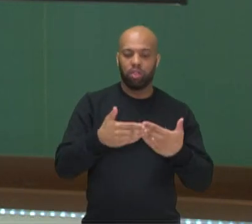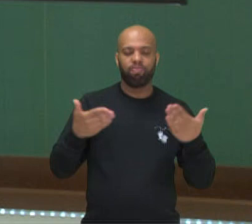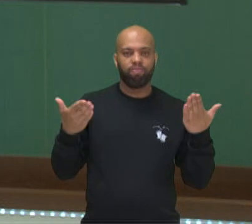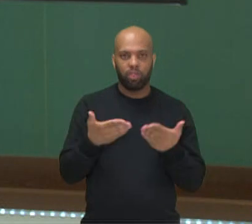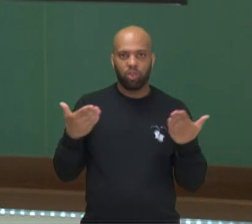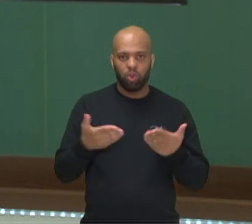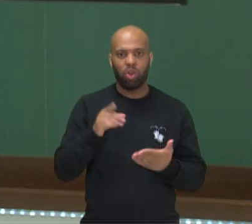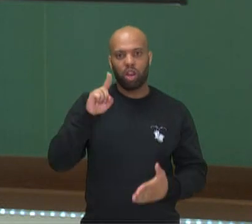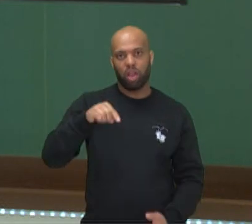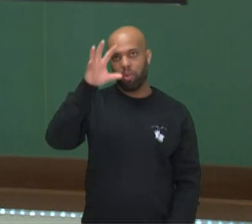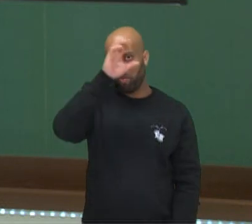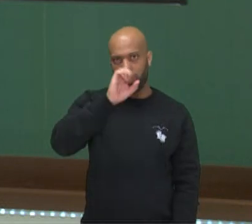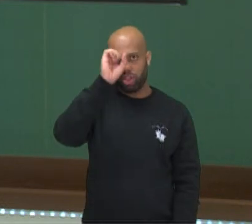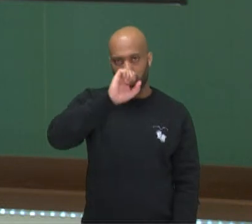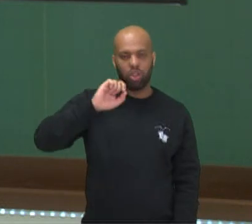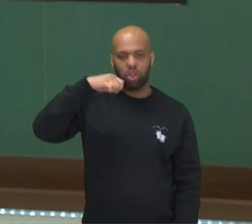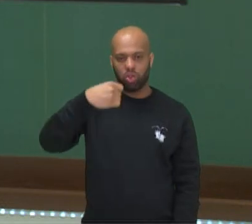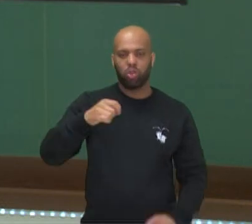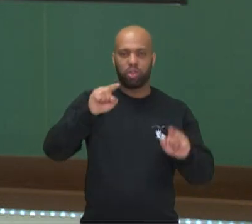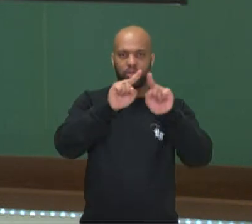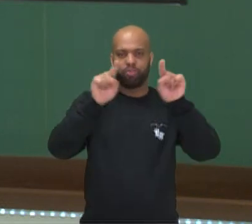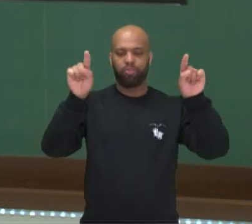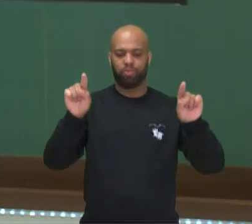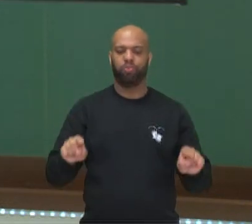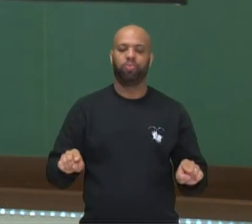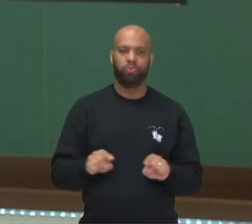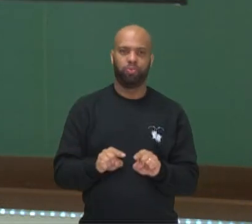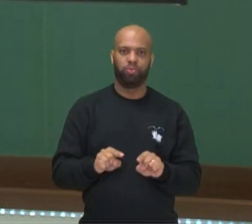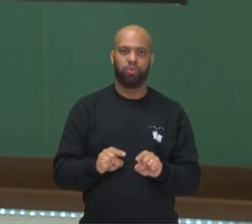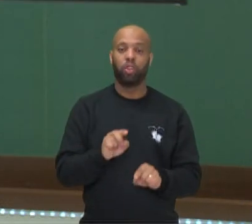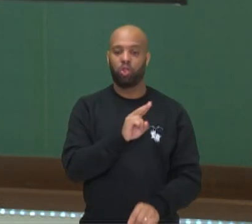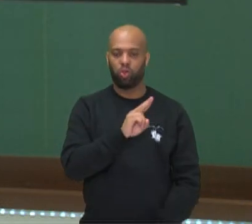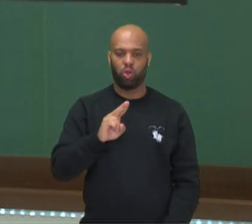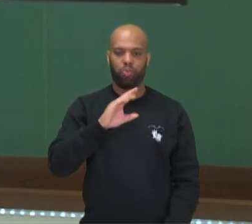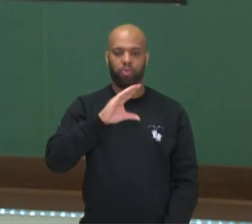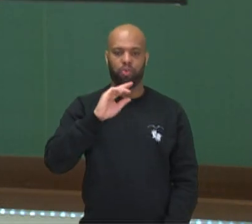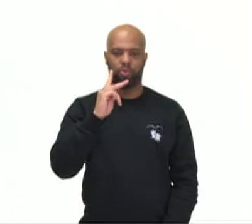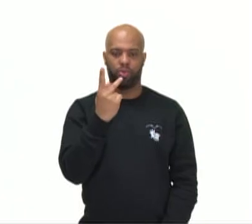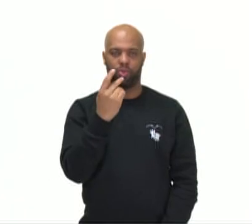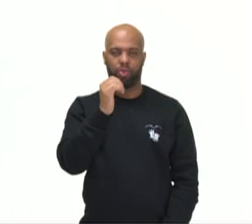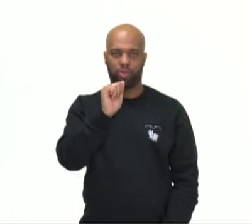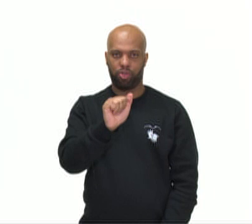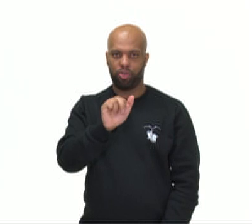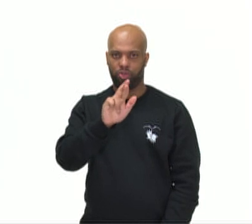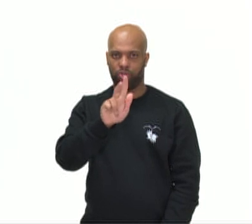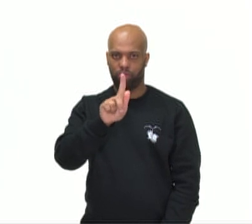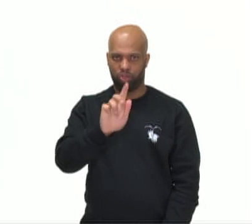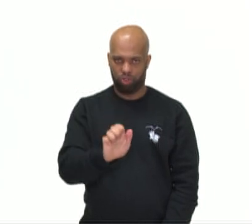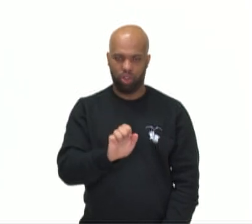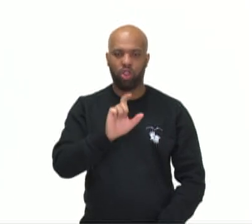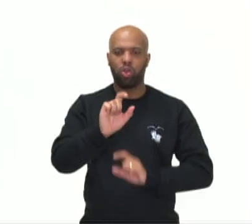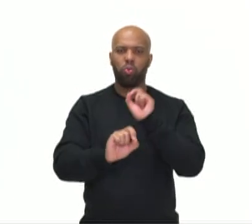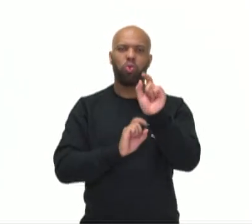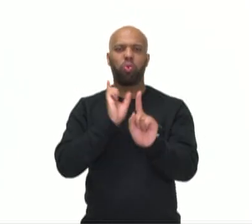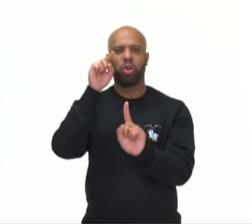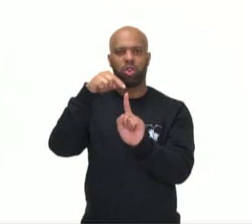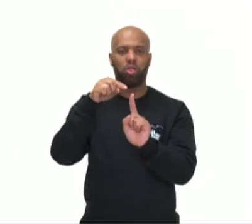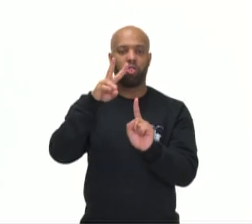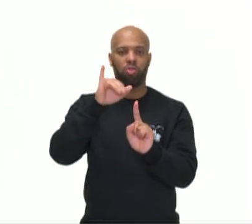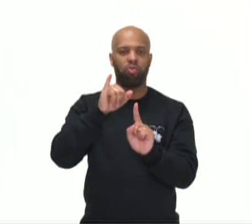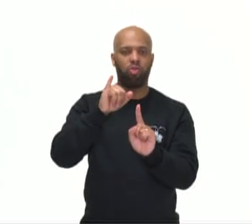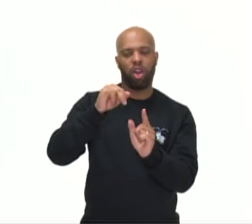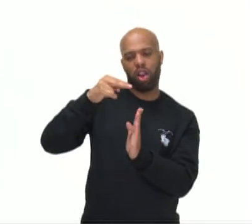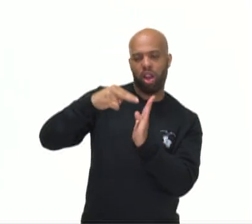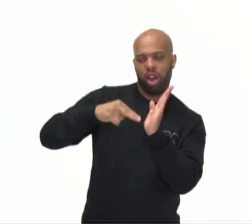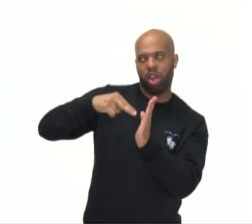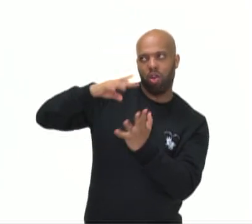caso, aprenderemos sobre as charges. Então, os objetivos constituem em fazer a leitura de algumas